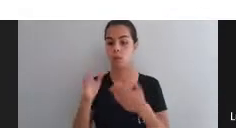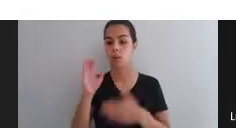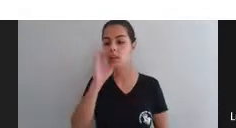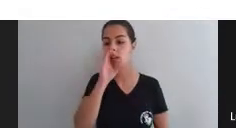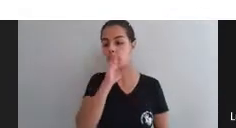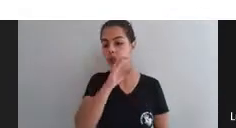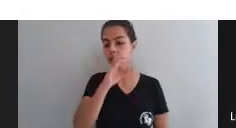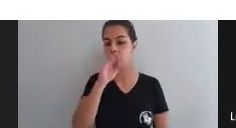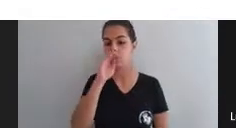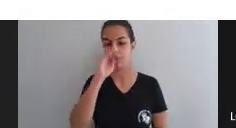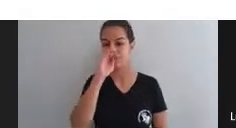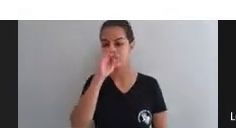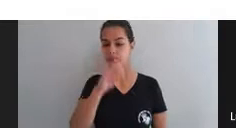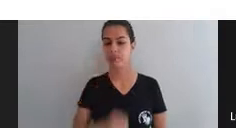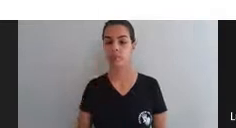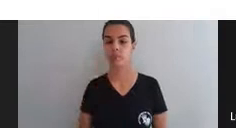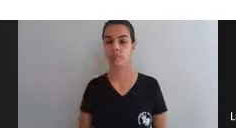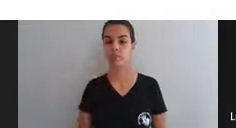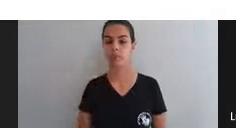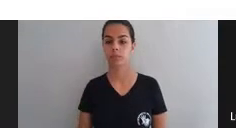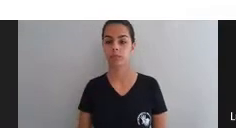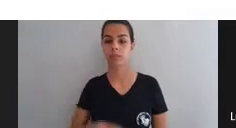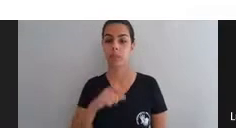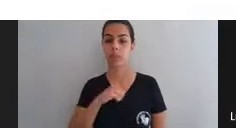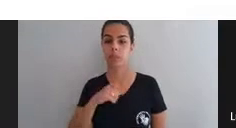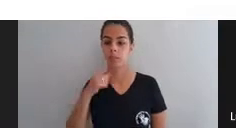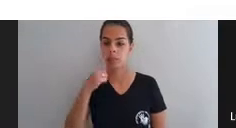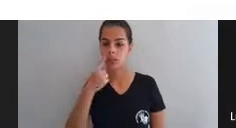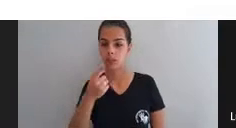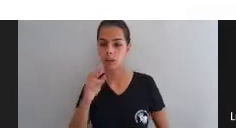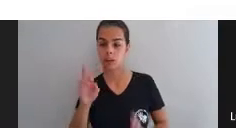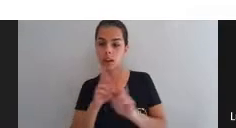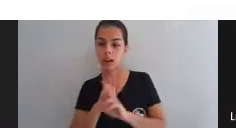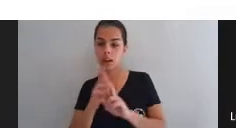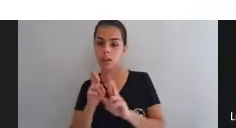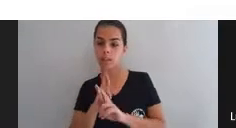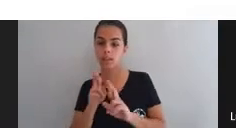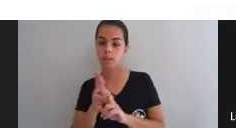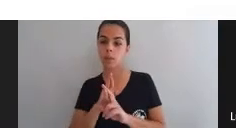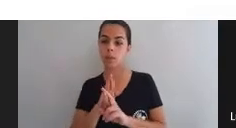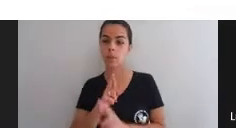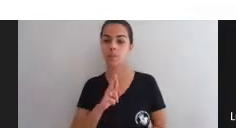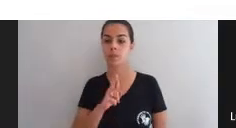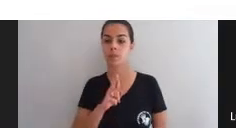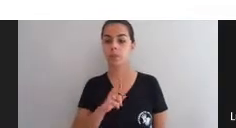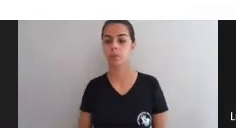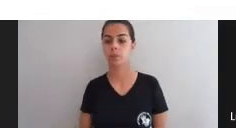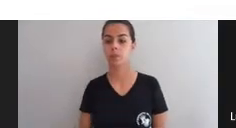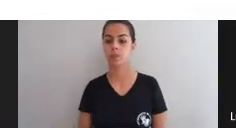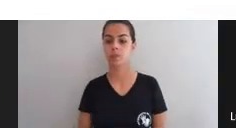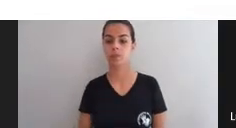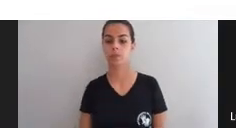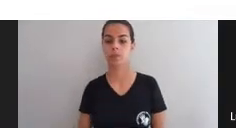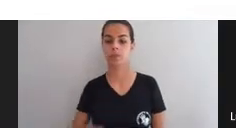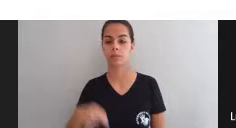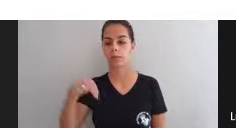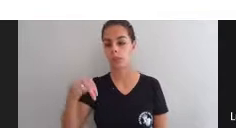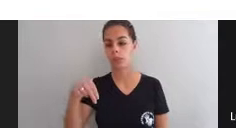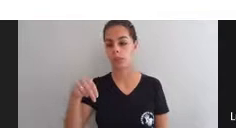quente, e a gente chega nessa relação aqui com os logaritmos. Beleza, NR